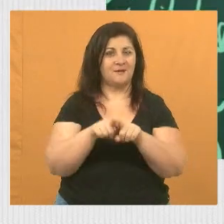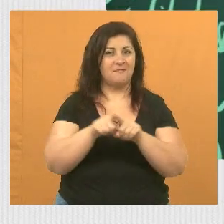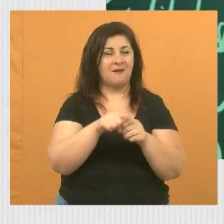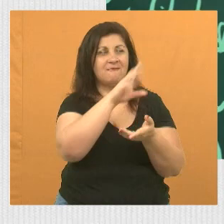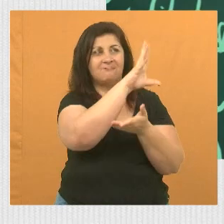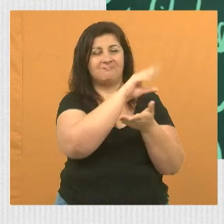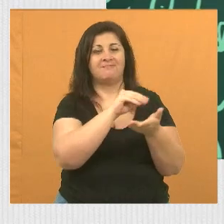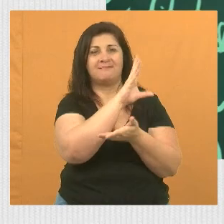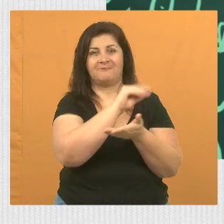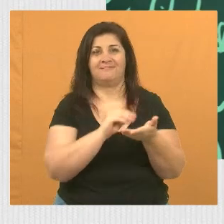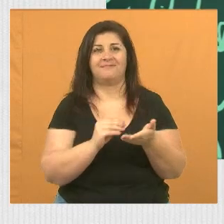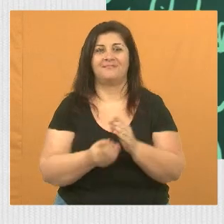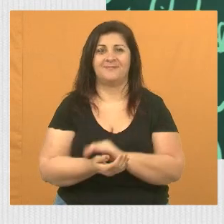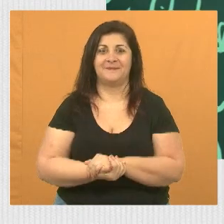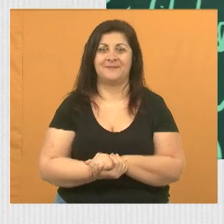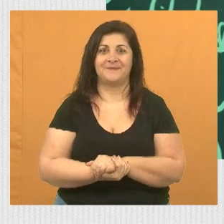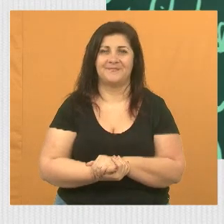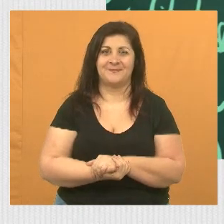certeza.